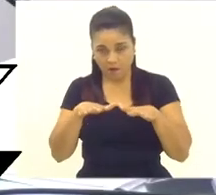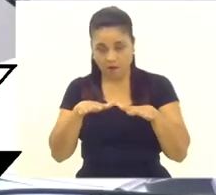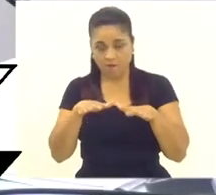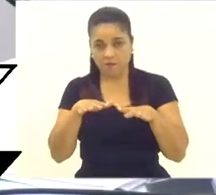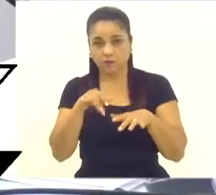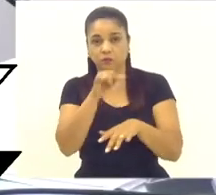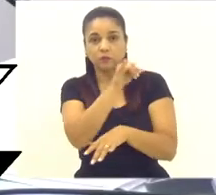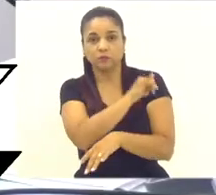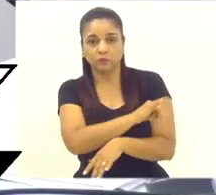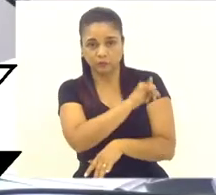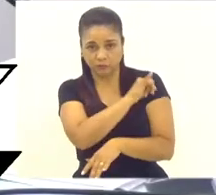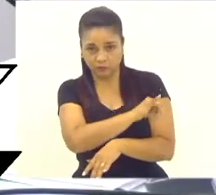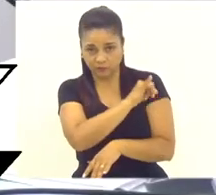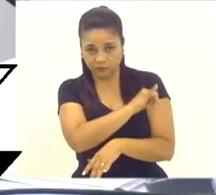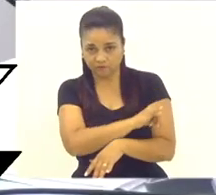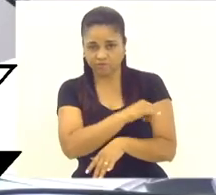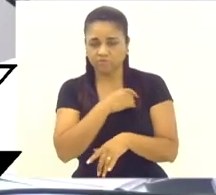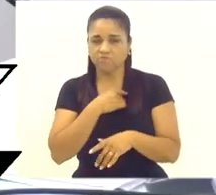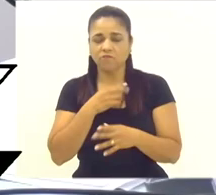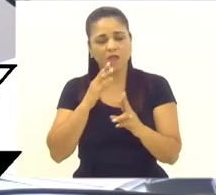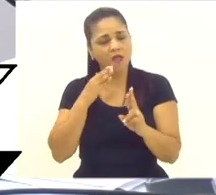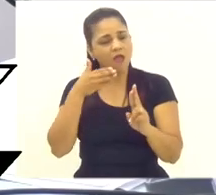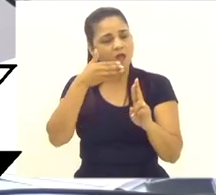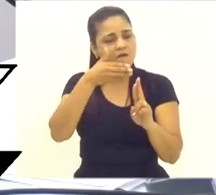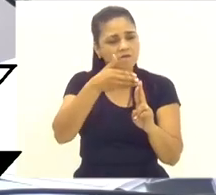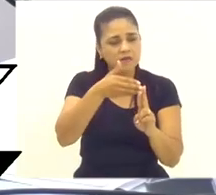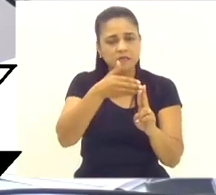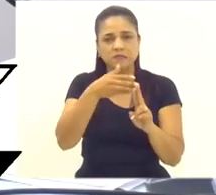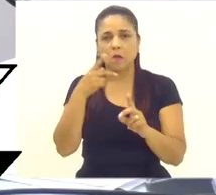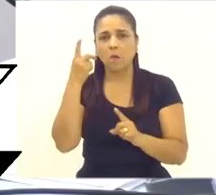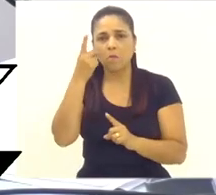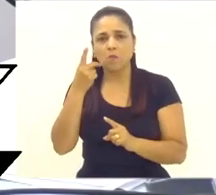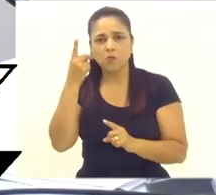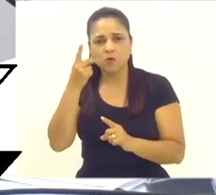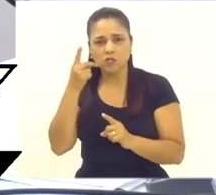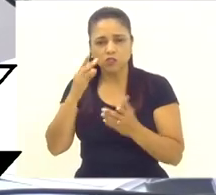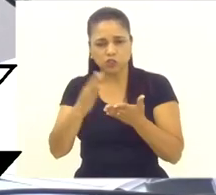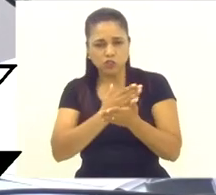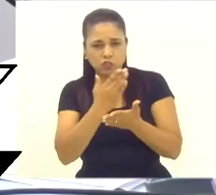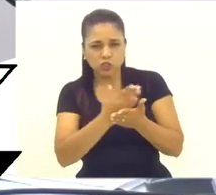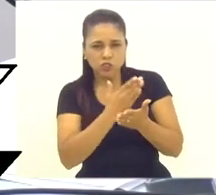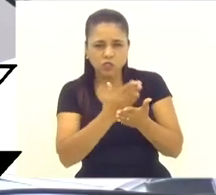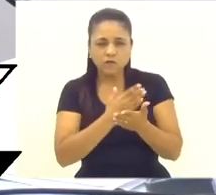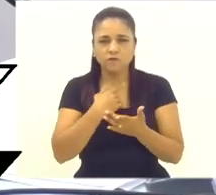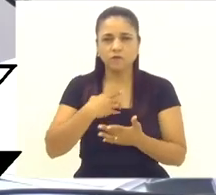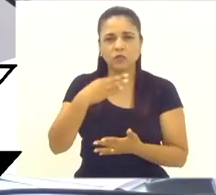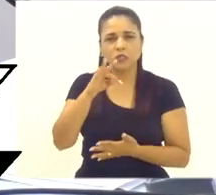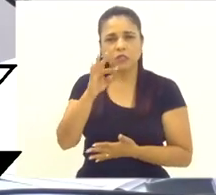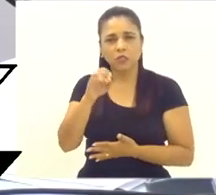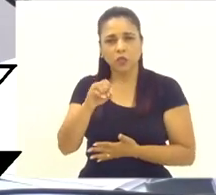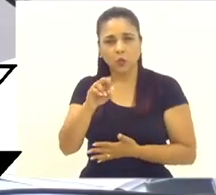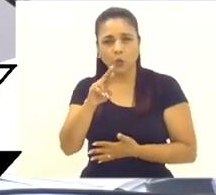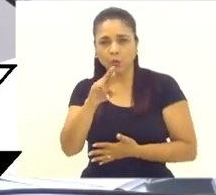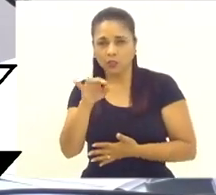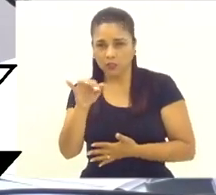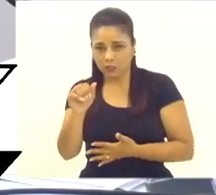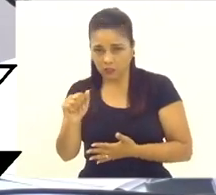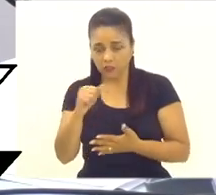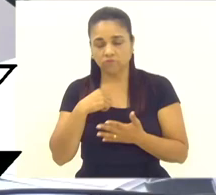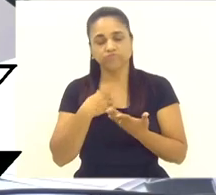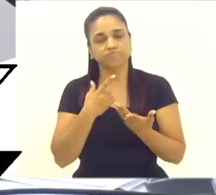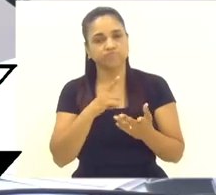Fluminense peguei os referenciais políticos referenciais teóricos que esse é um assunto